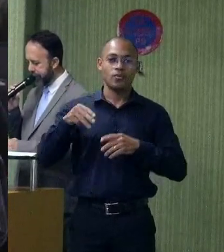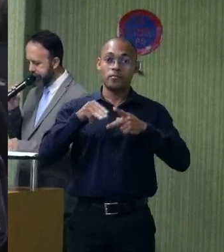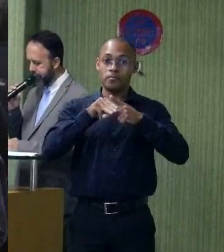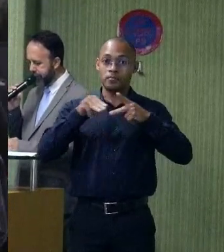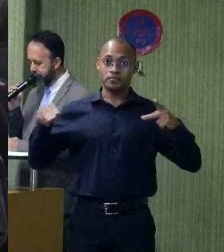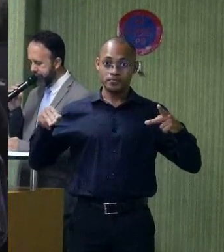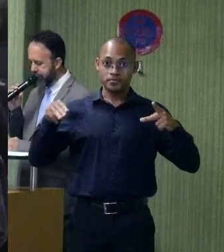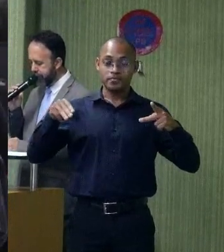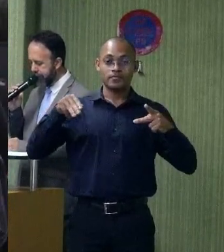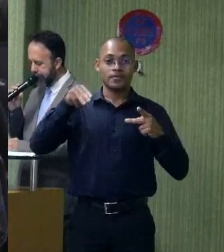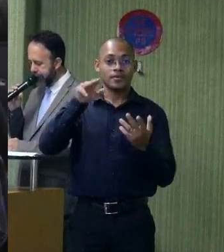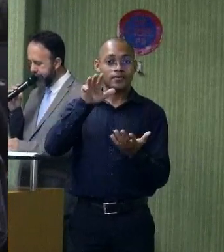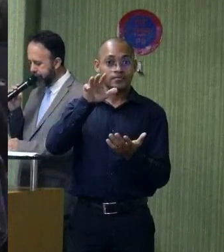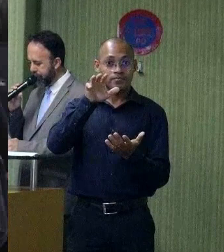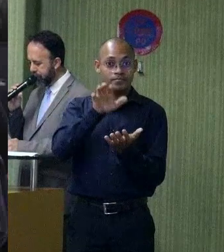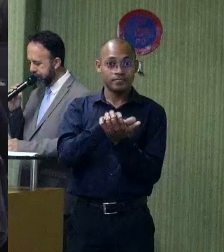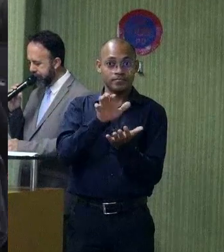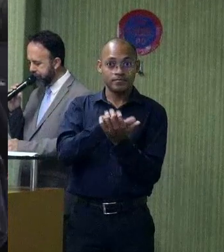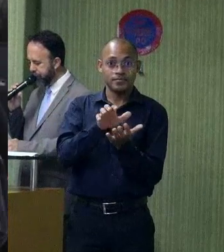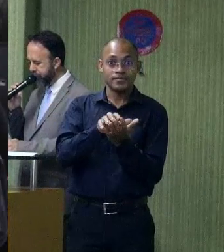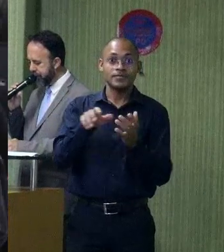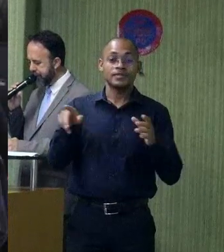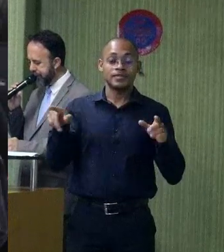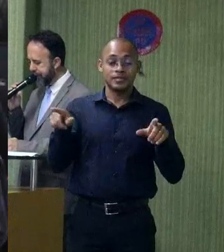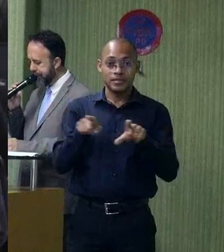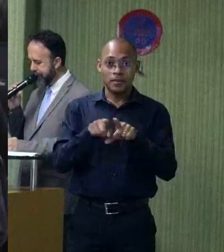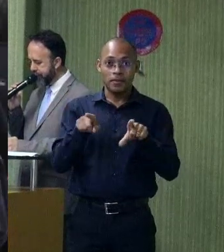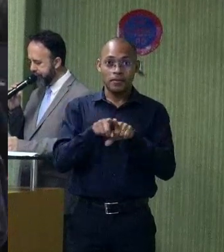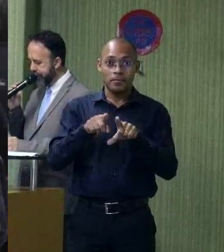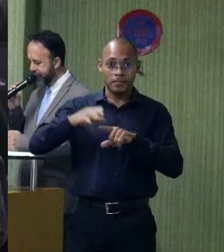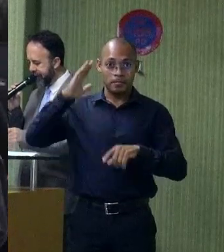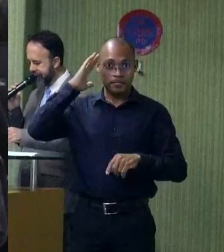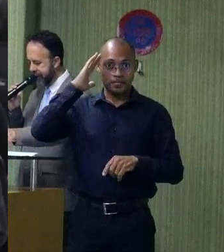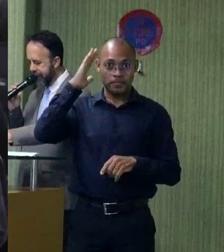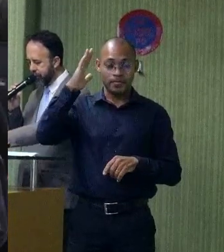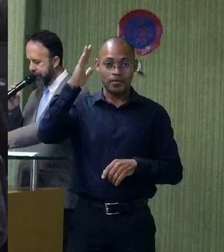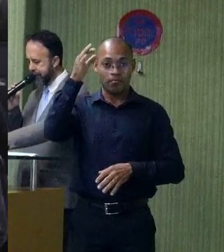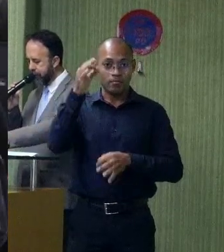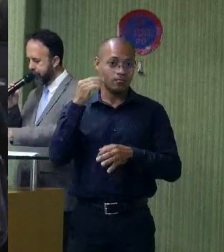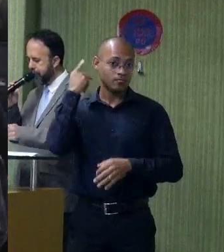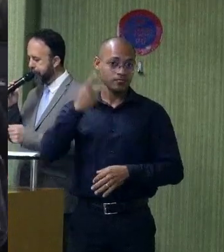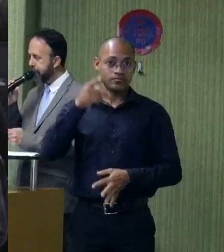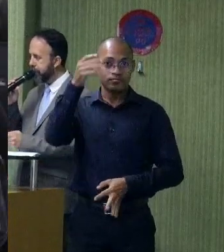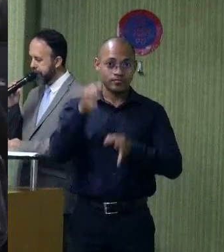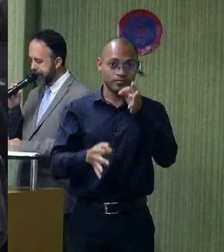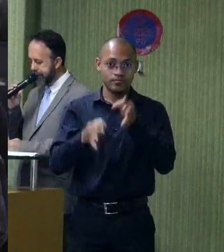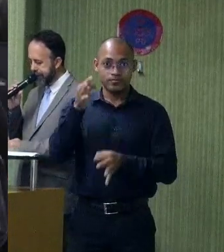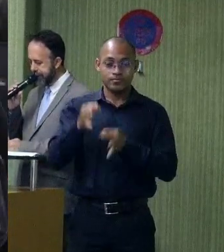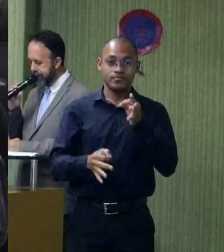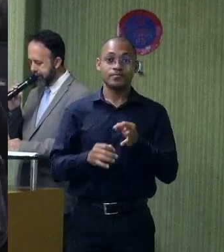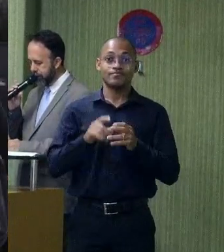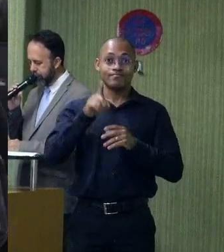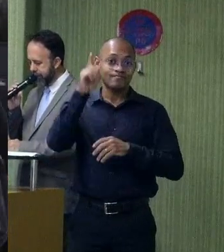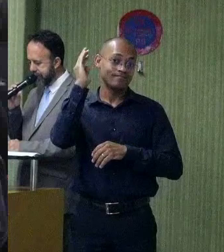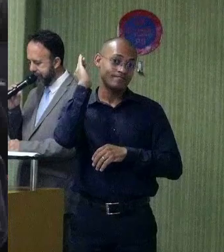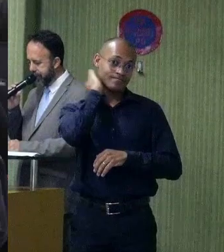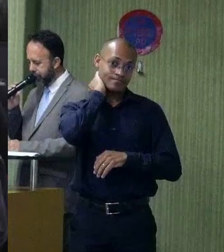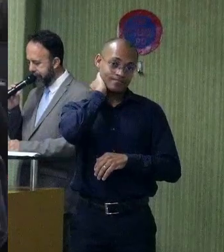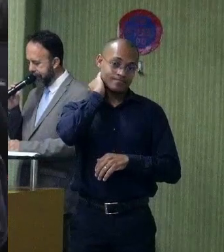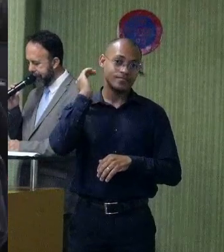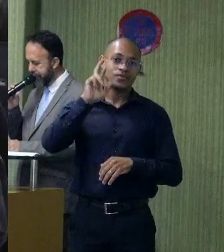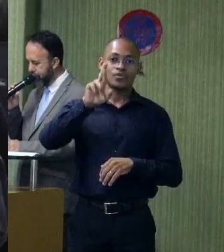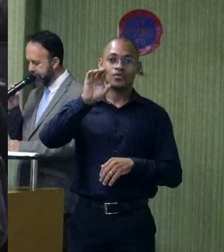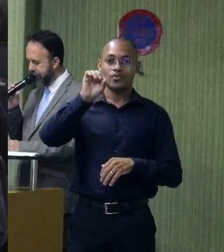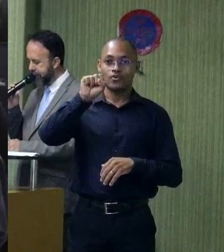de Pernambuco e titular da promotoria de Justiça de defesa da Educação de Petrolina Rosane